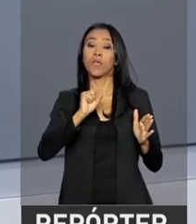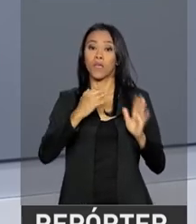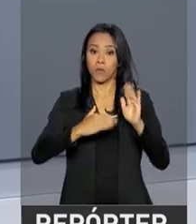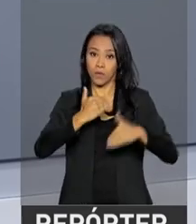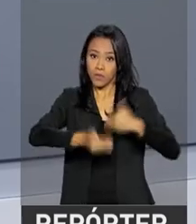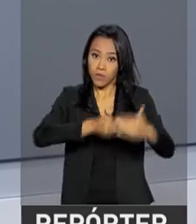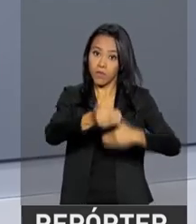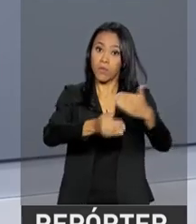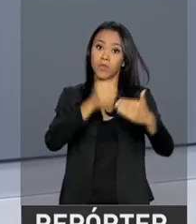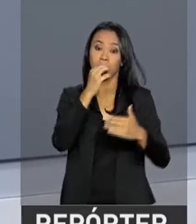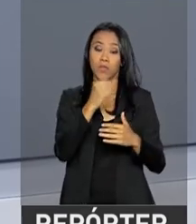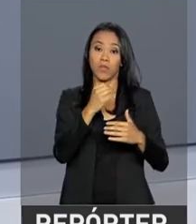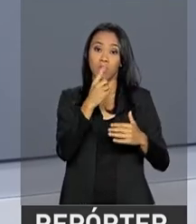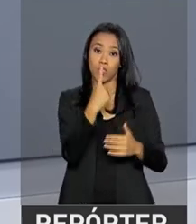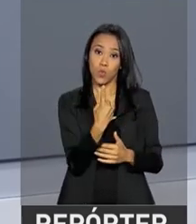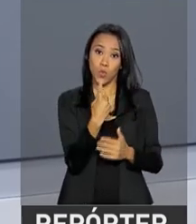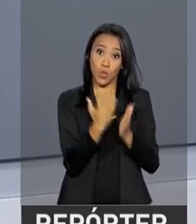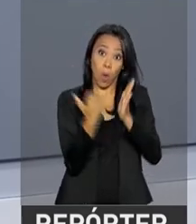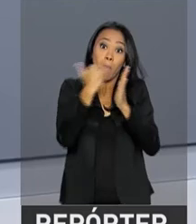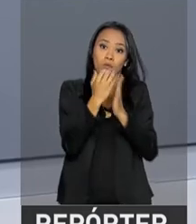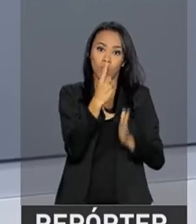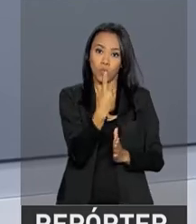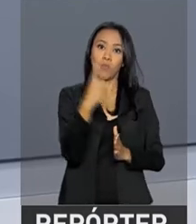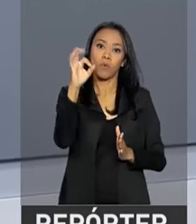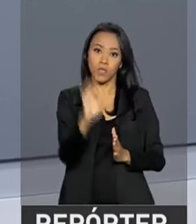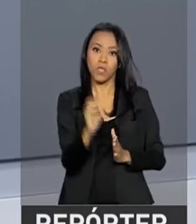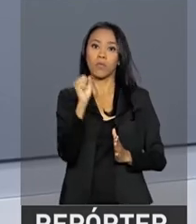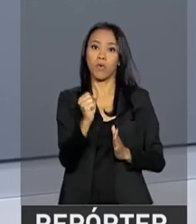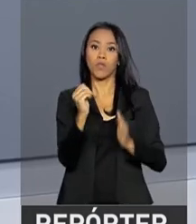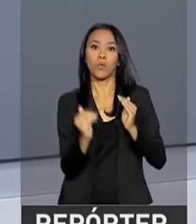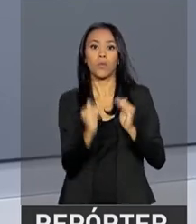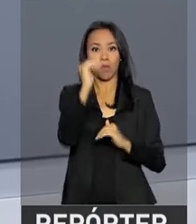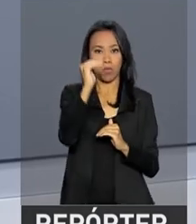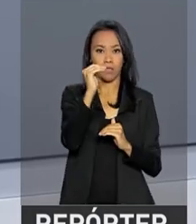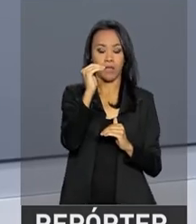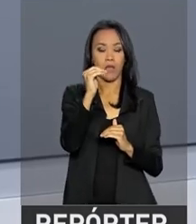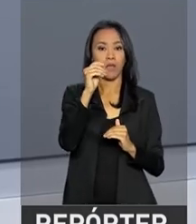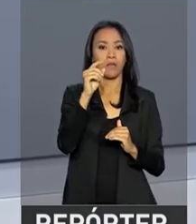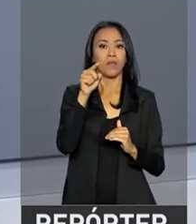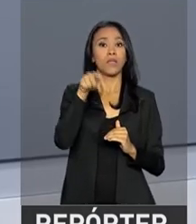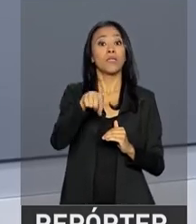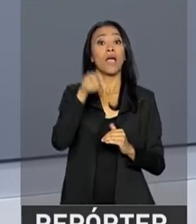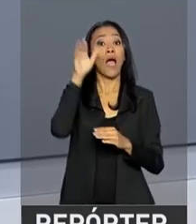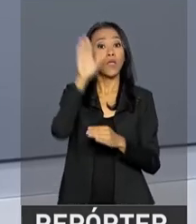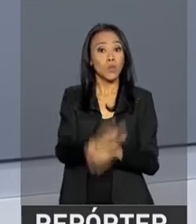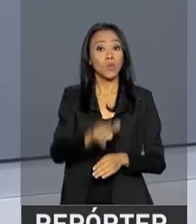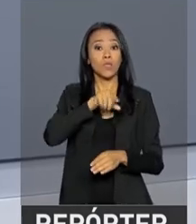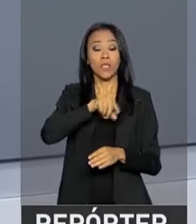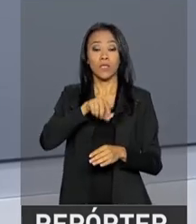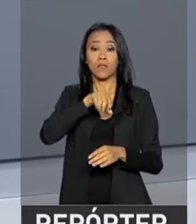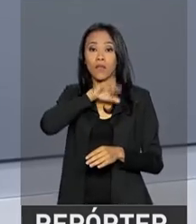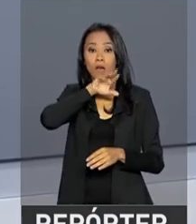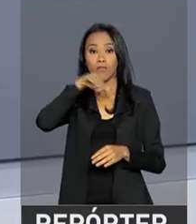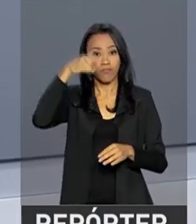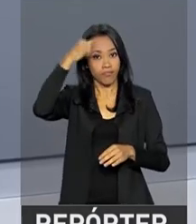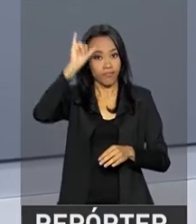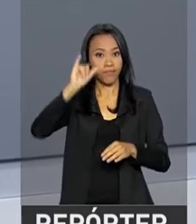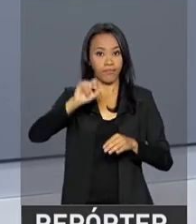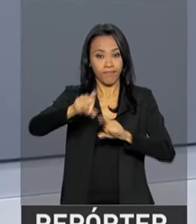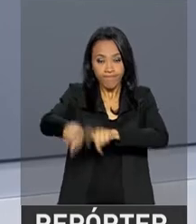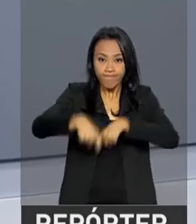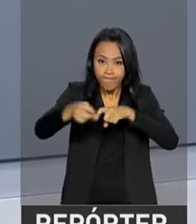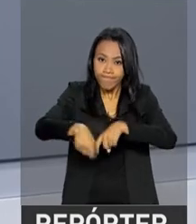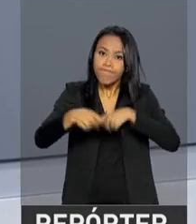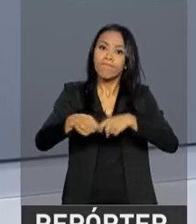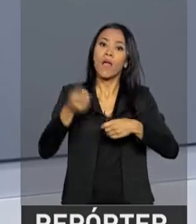de 1% para o ano poderão ser ultrapassados a contribuição de água da agropecuária foi fundamental para o desempenho positivo